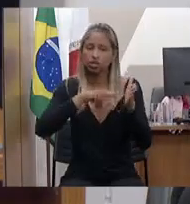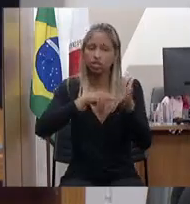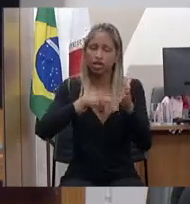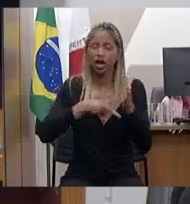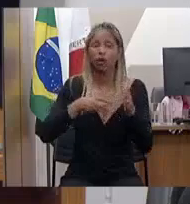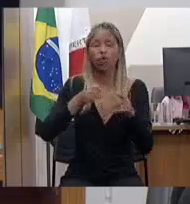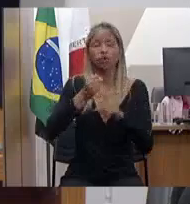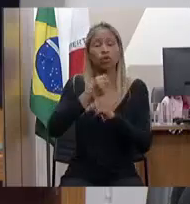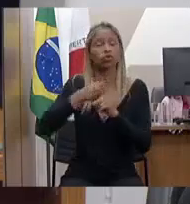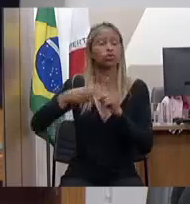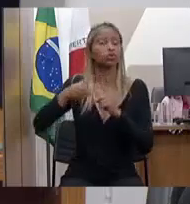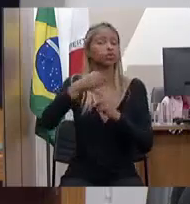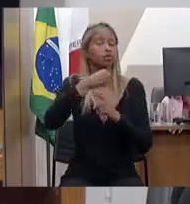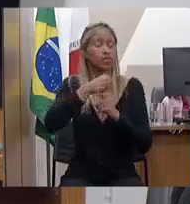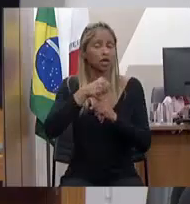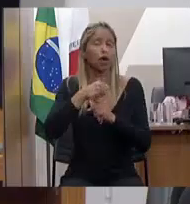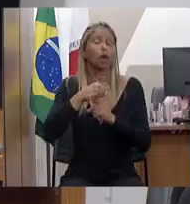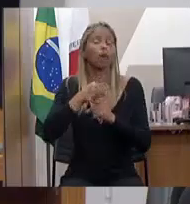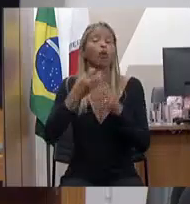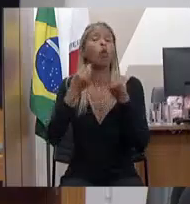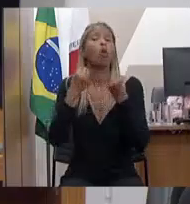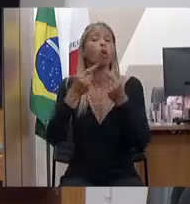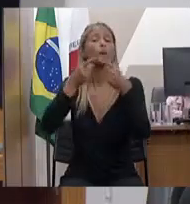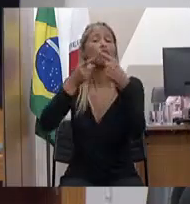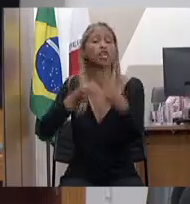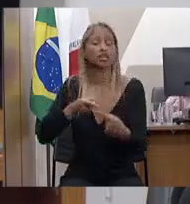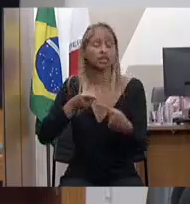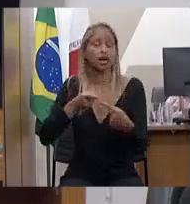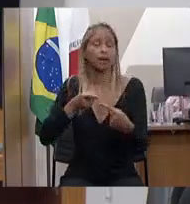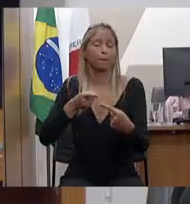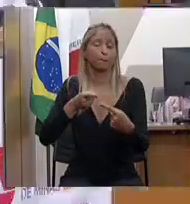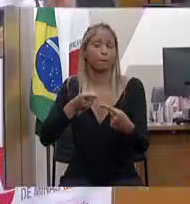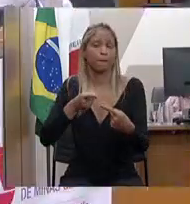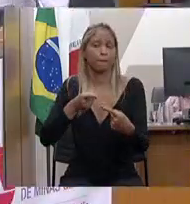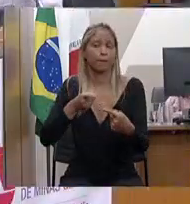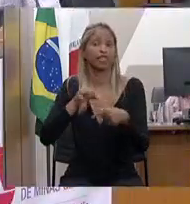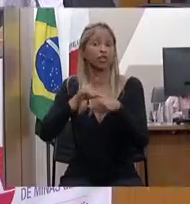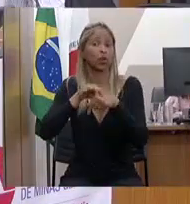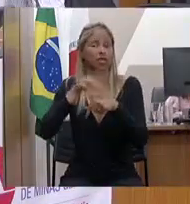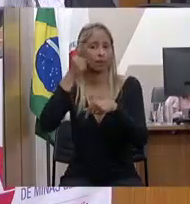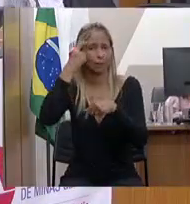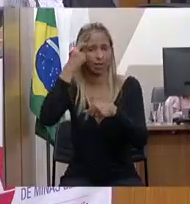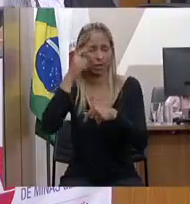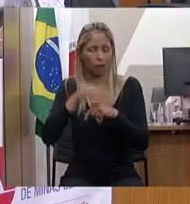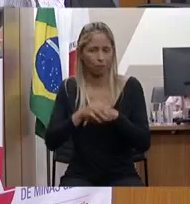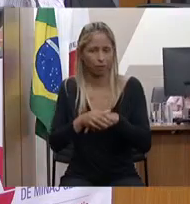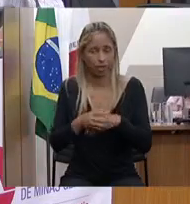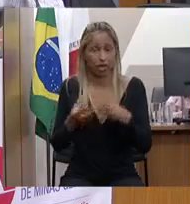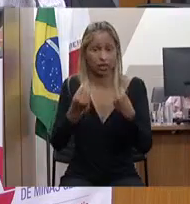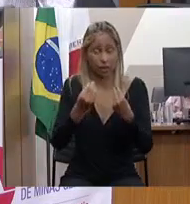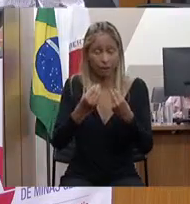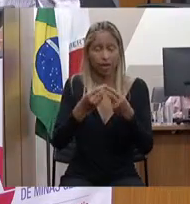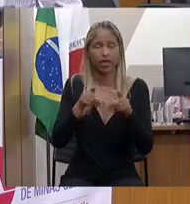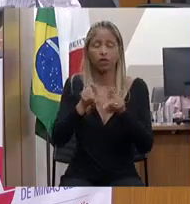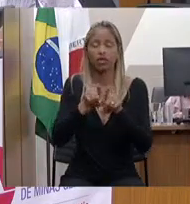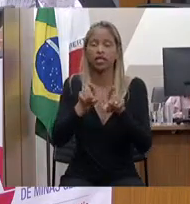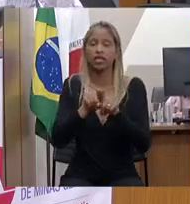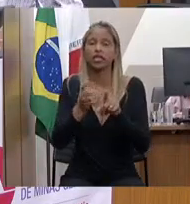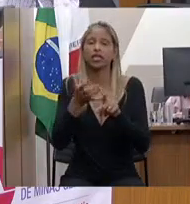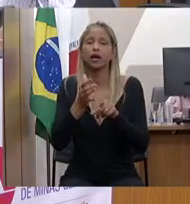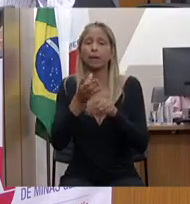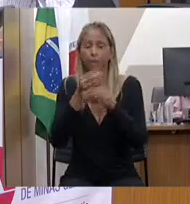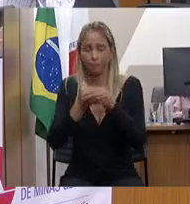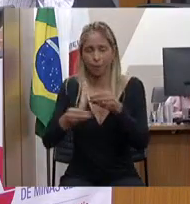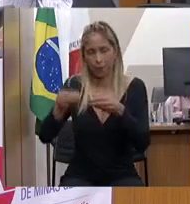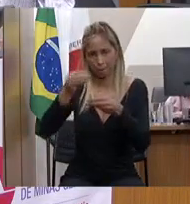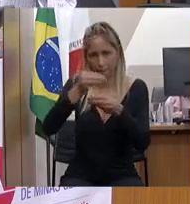o movimento social Como enfrentar essa situação eu queria também fazer uma um